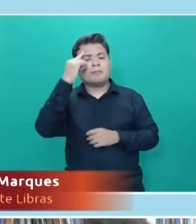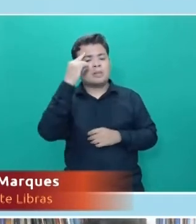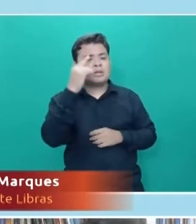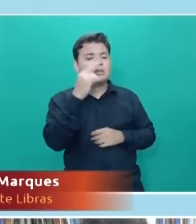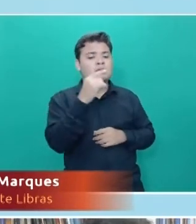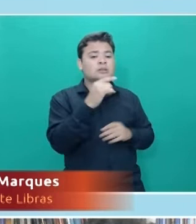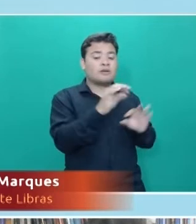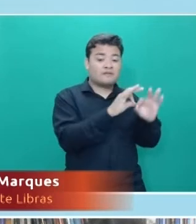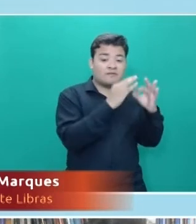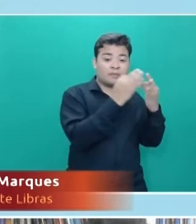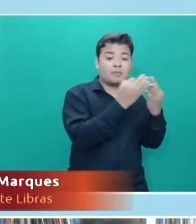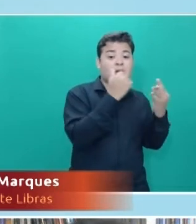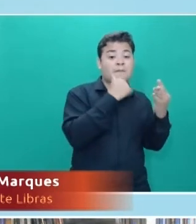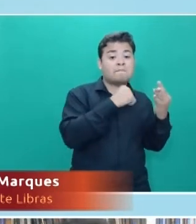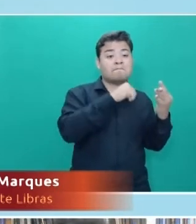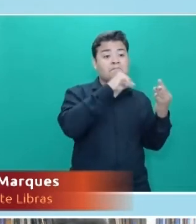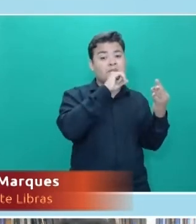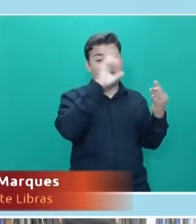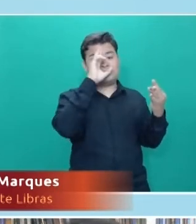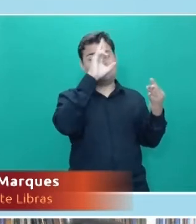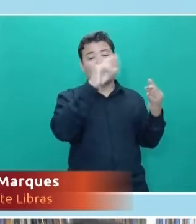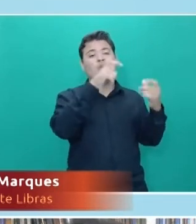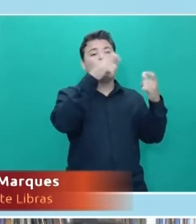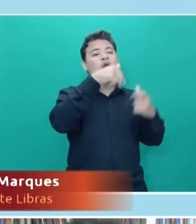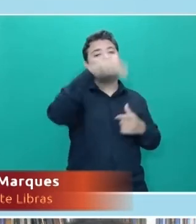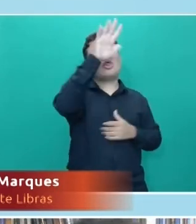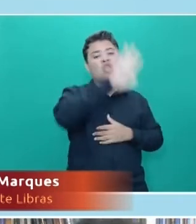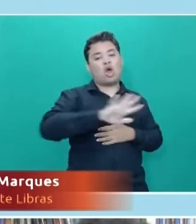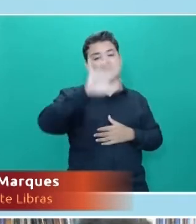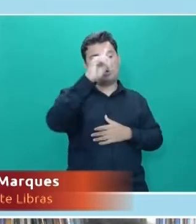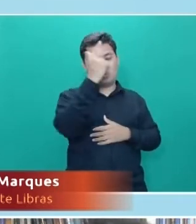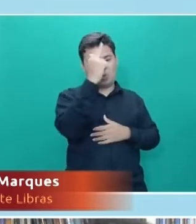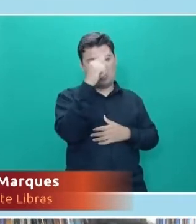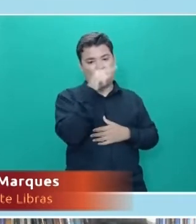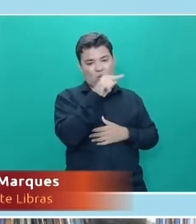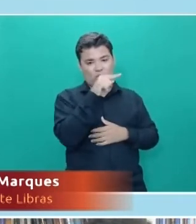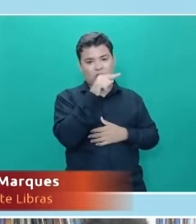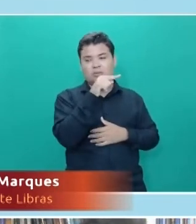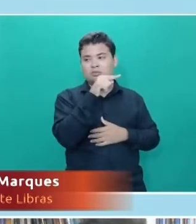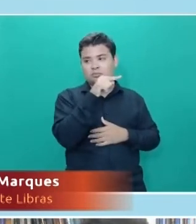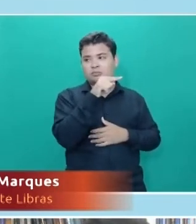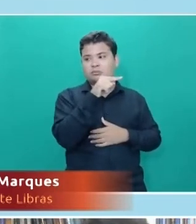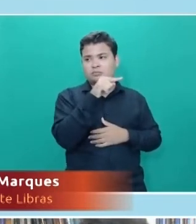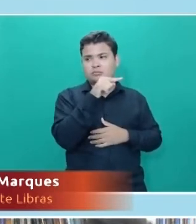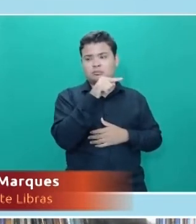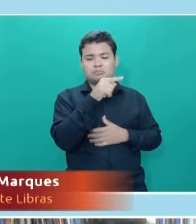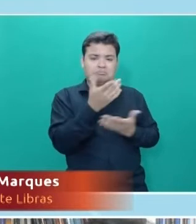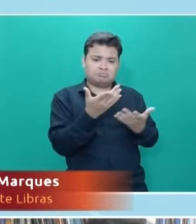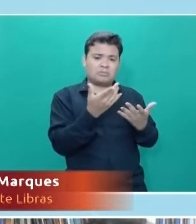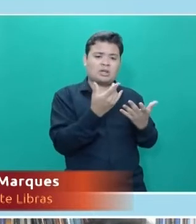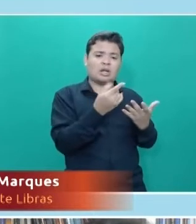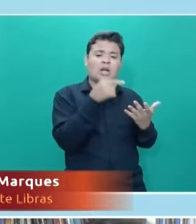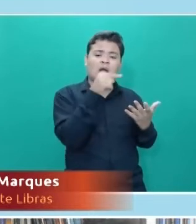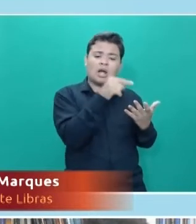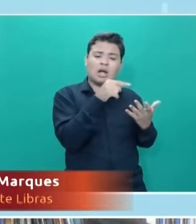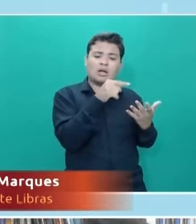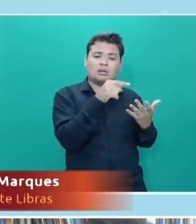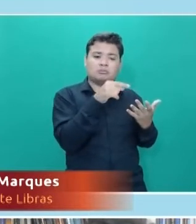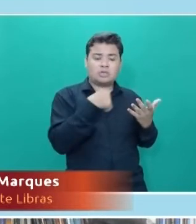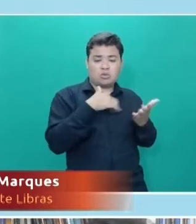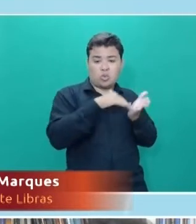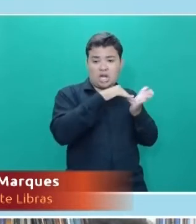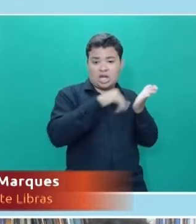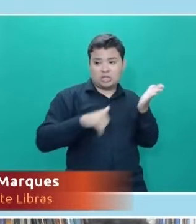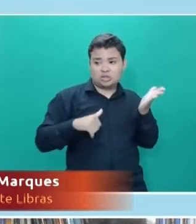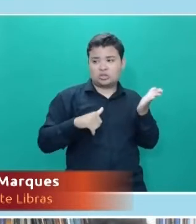no Nordeste goiano, no Vale do Ribeira, em qualquer outro lugar, e retirar isso dela. Eu não posso, isso é